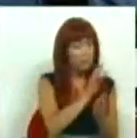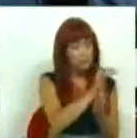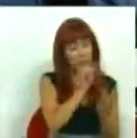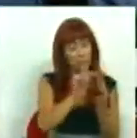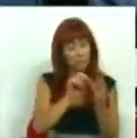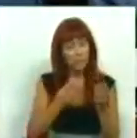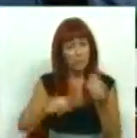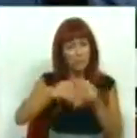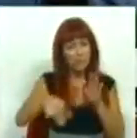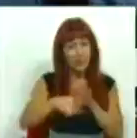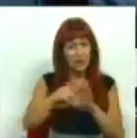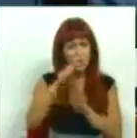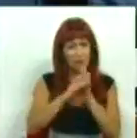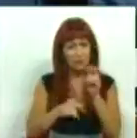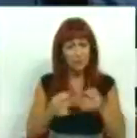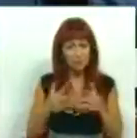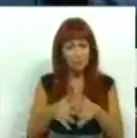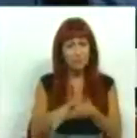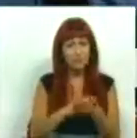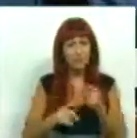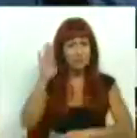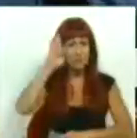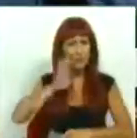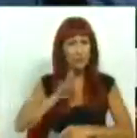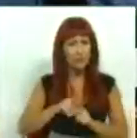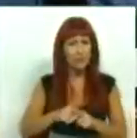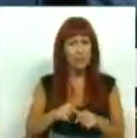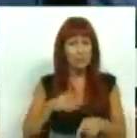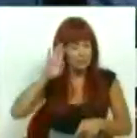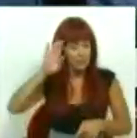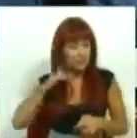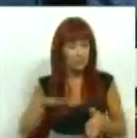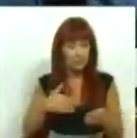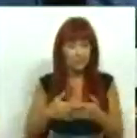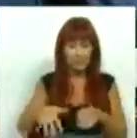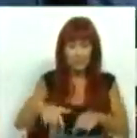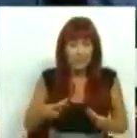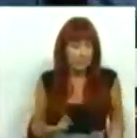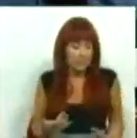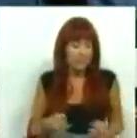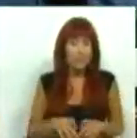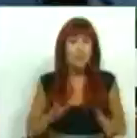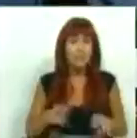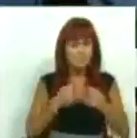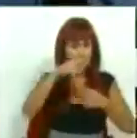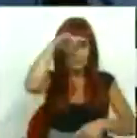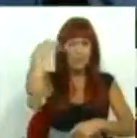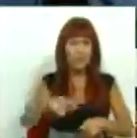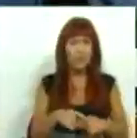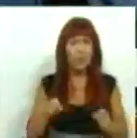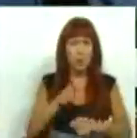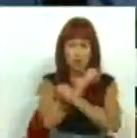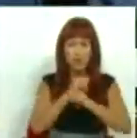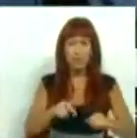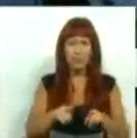fatores, à sua indexação à Lei de Programação das Infraestruturas Militares, que sabemos, face à conjuntura atual, ser de difícil ou